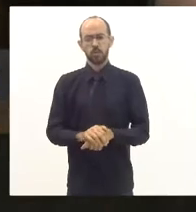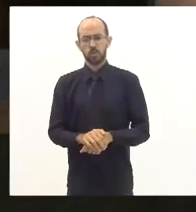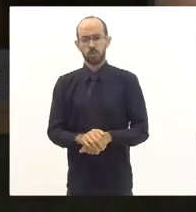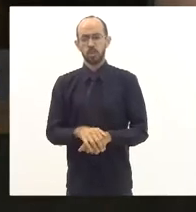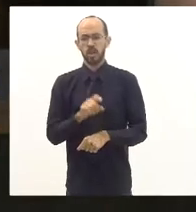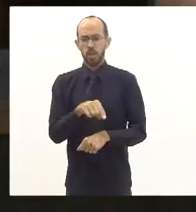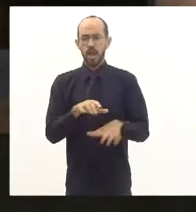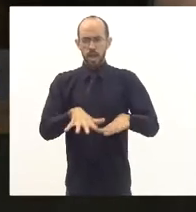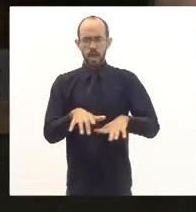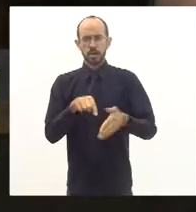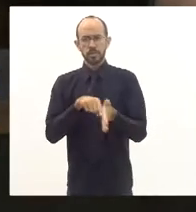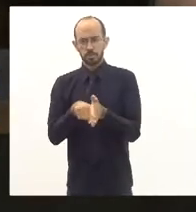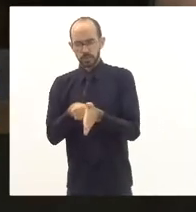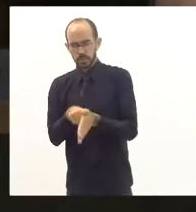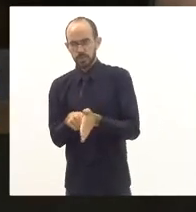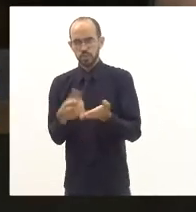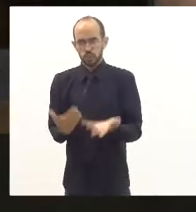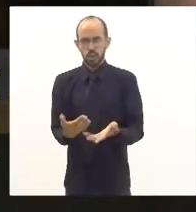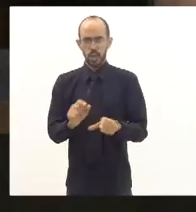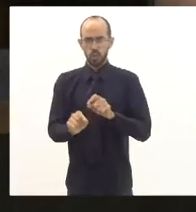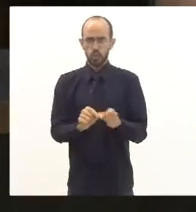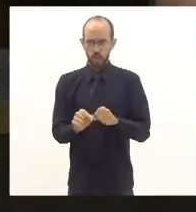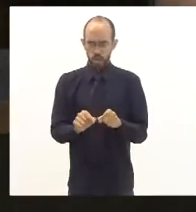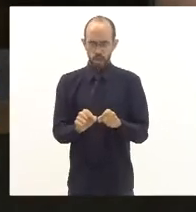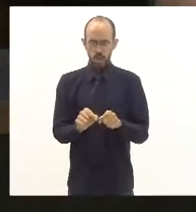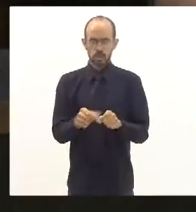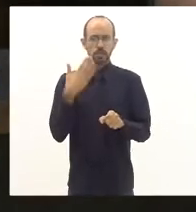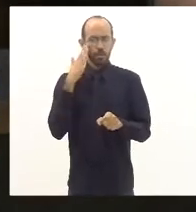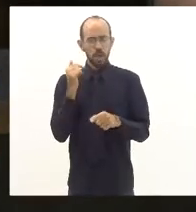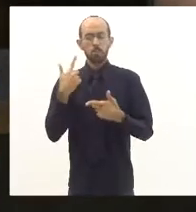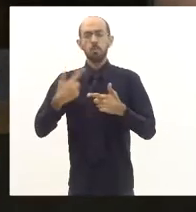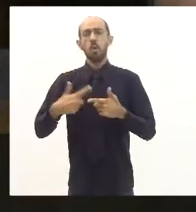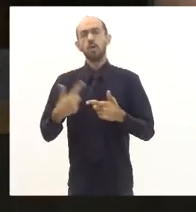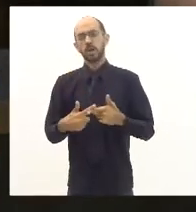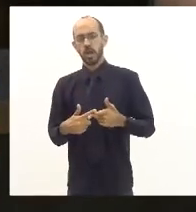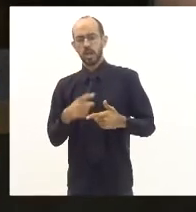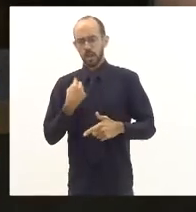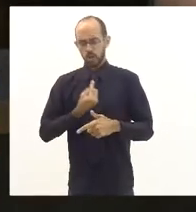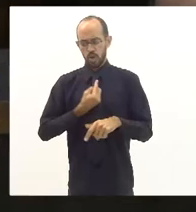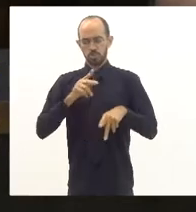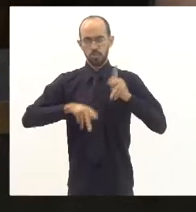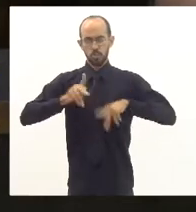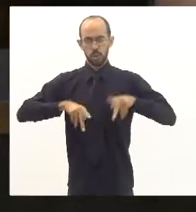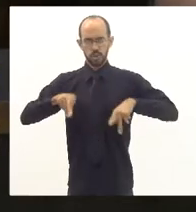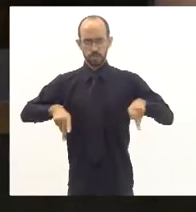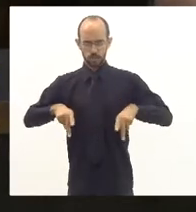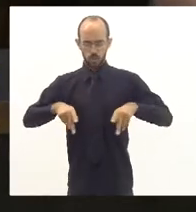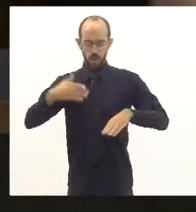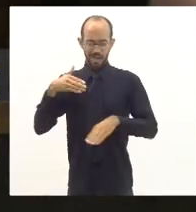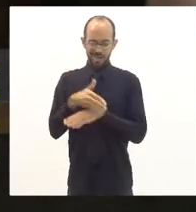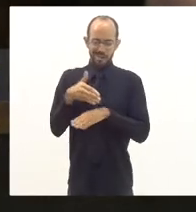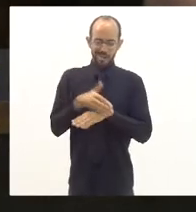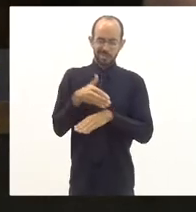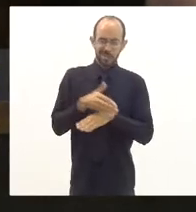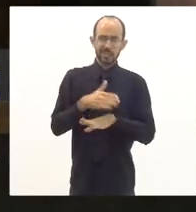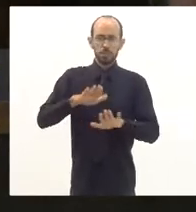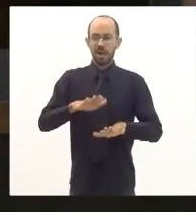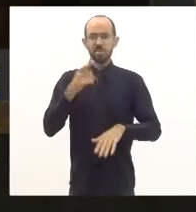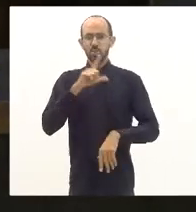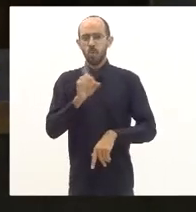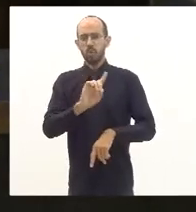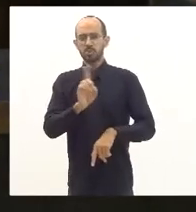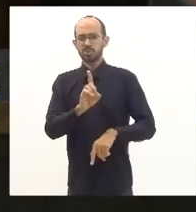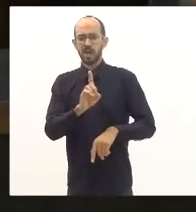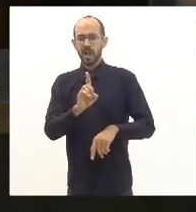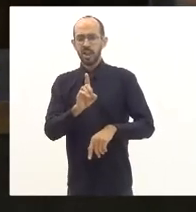nessa pesquisa, a gente quer levantar o porquê que a nossa população acessa, mas não consegue